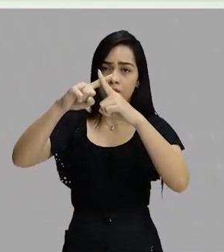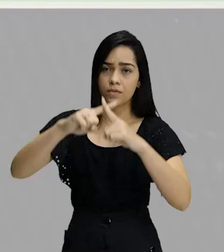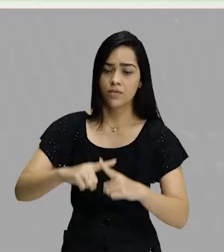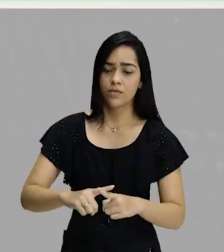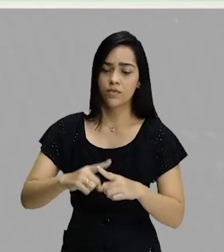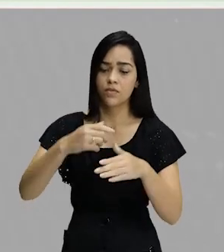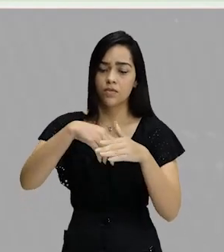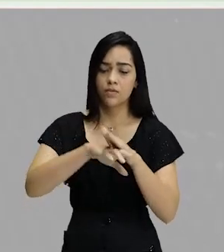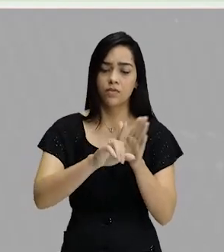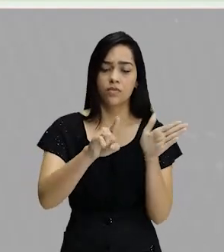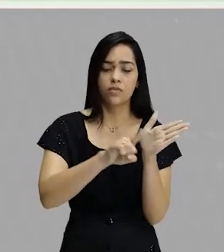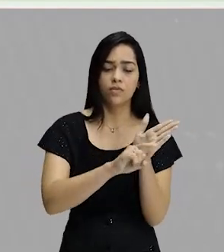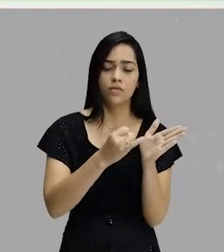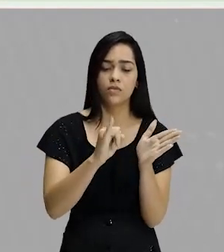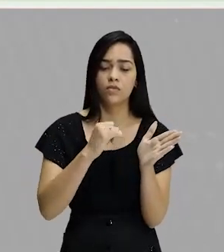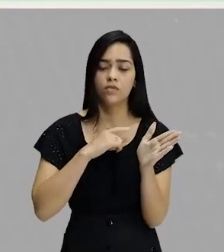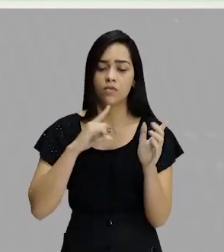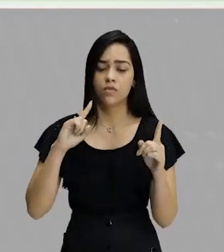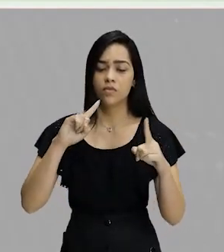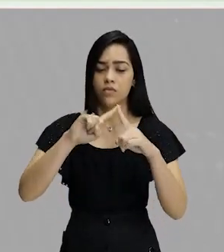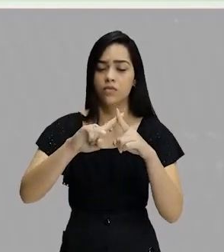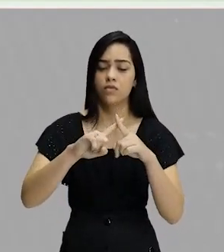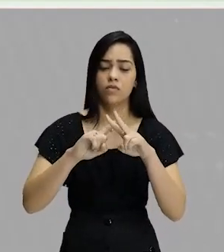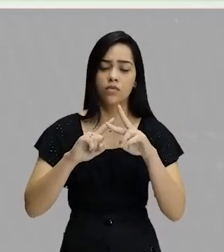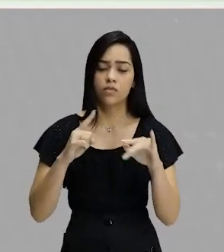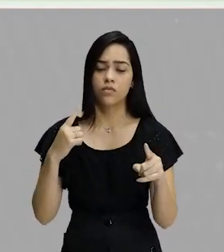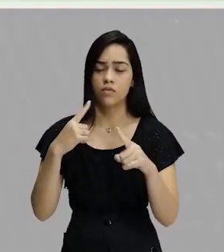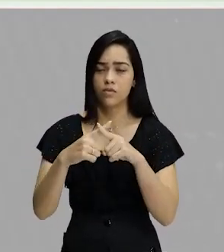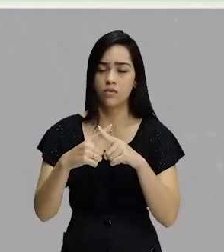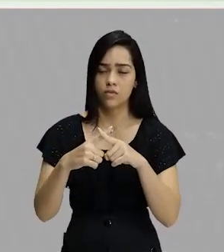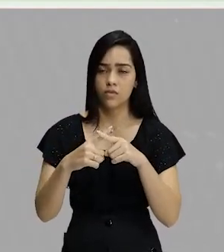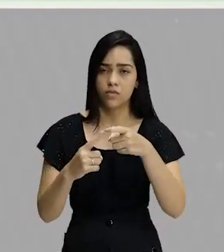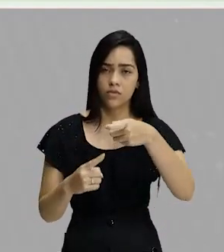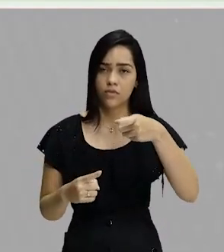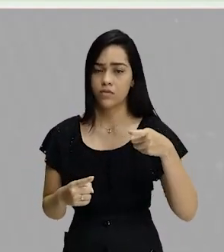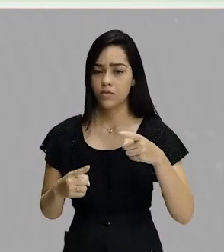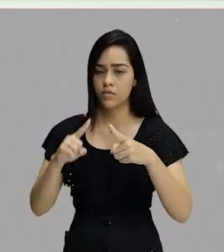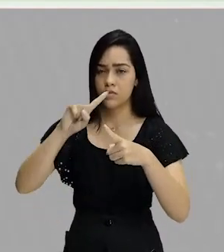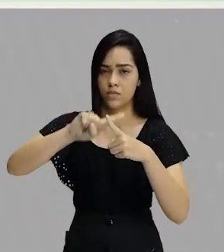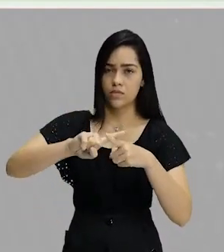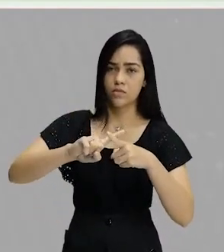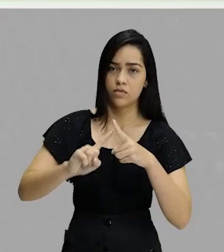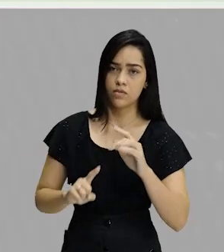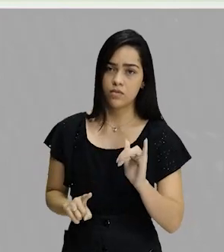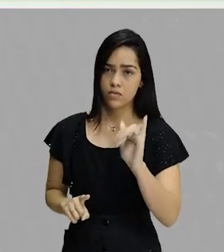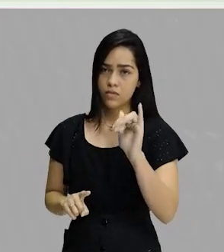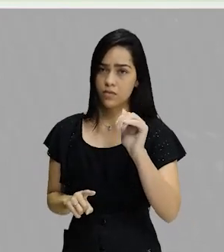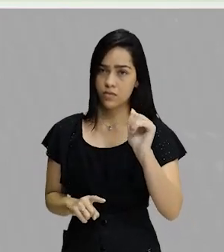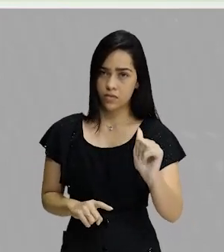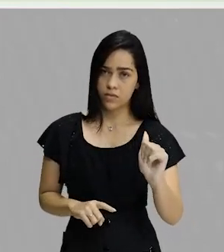conserva o sinal. Se eu fizer essa multiplicação, você encontrar x multiplicado por ya